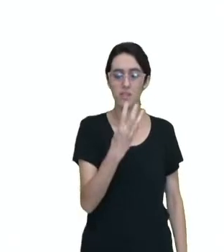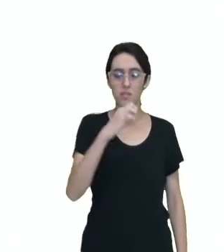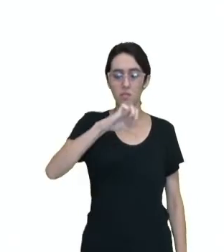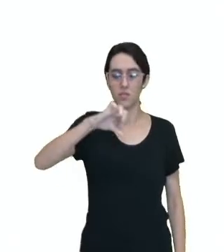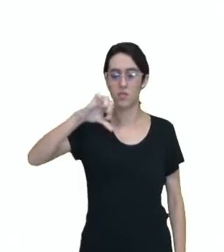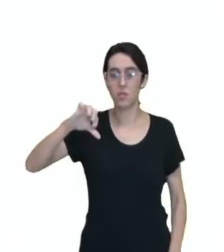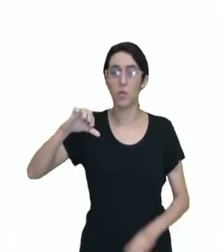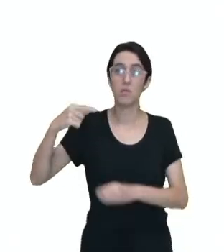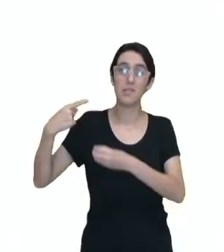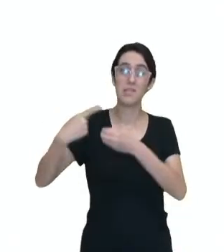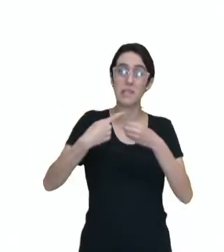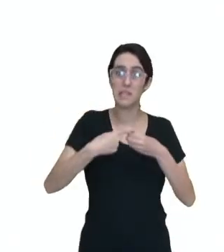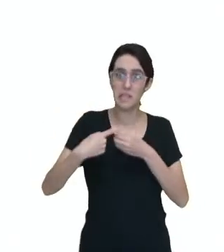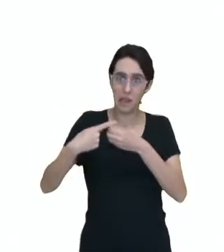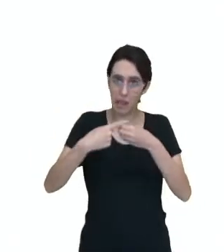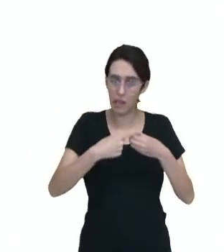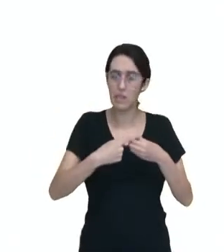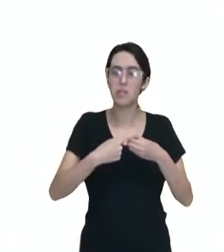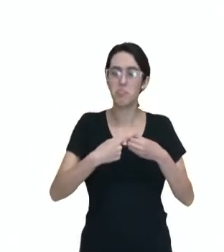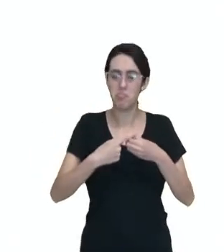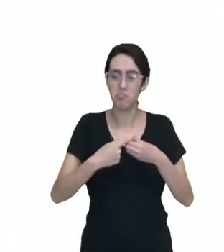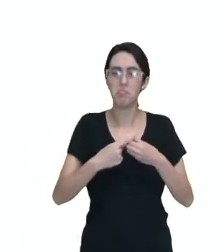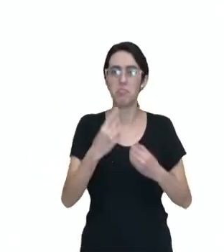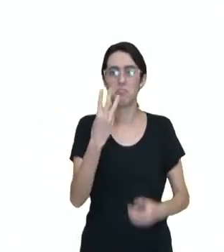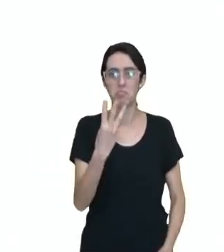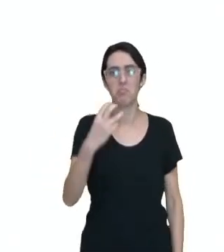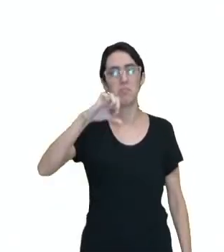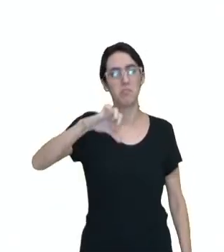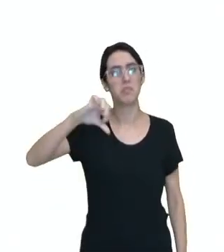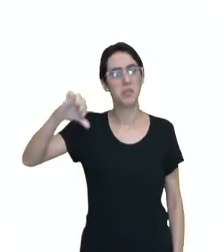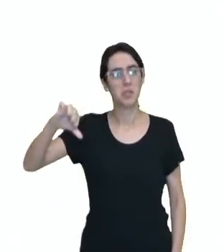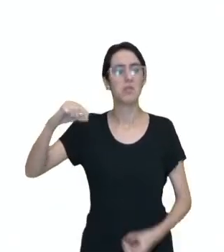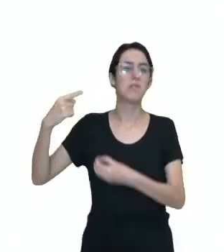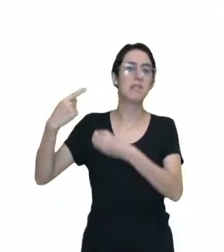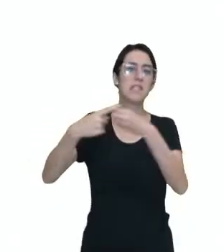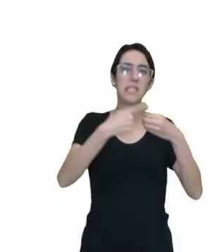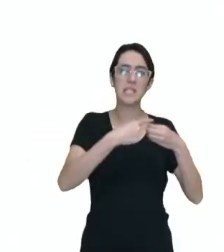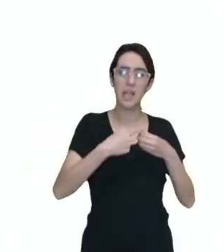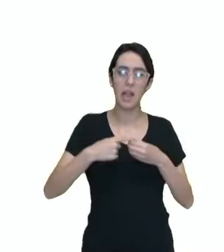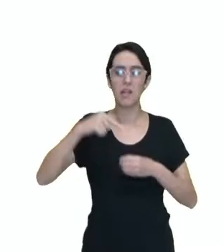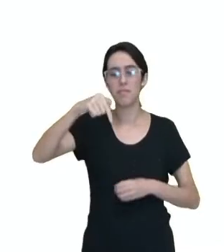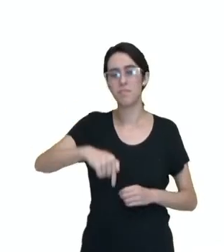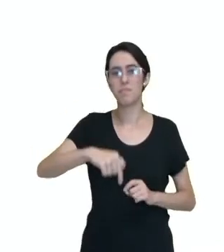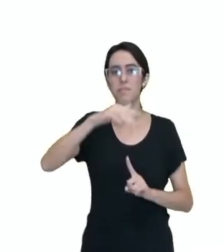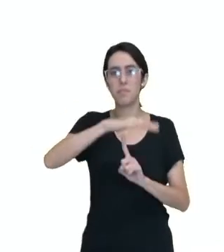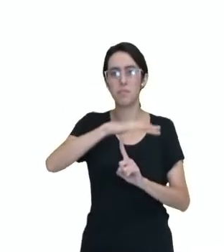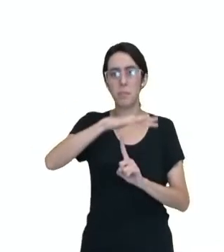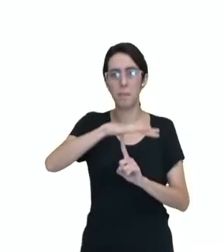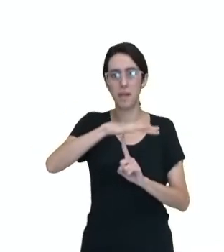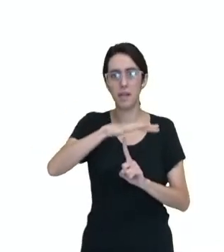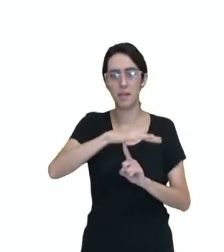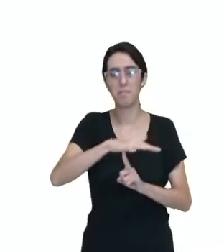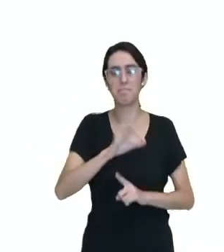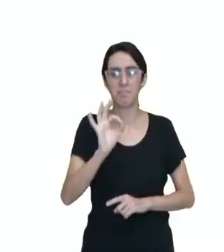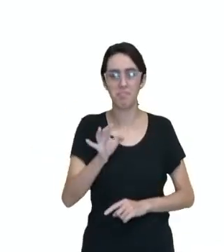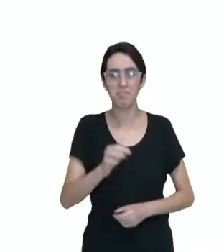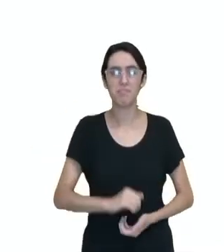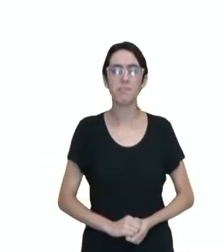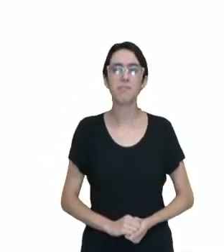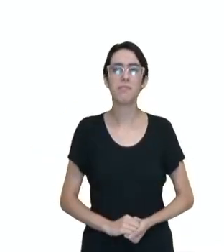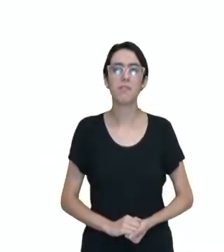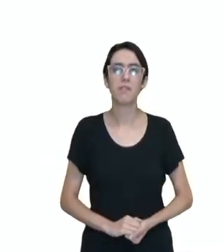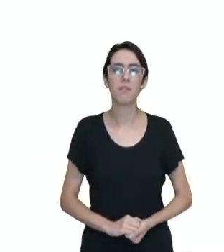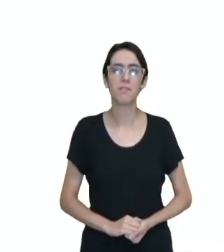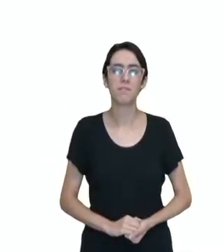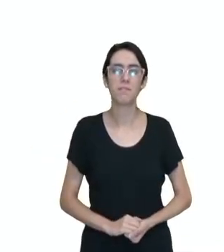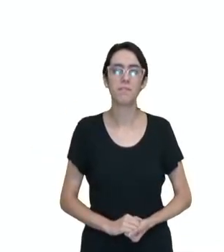399 municípios, né? São 399 cidades que compõem o estado do Paraná, né?